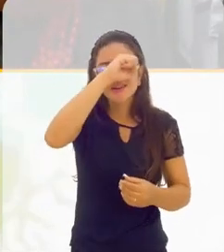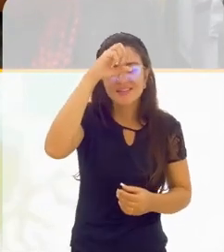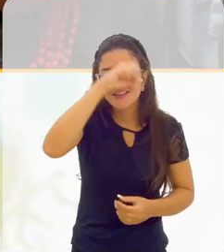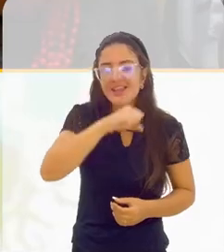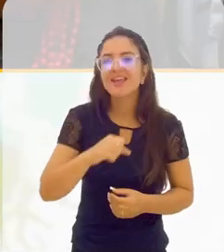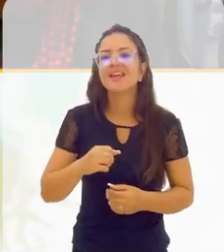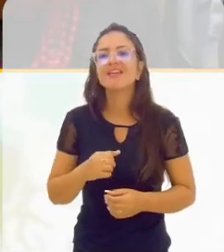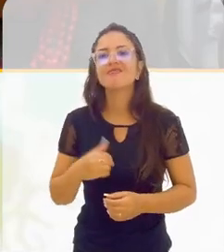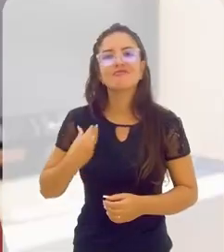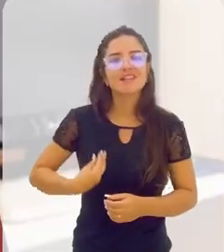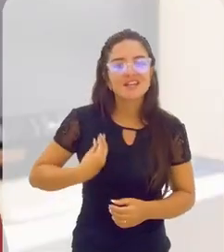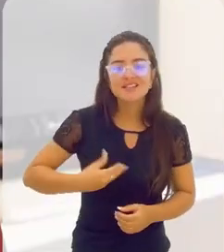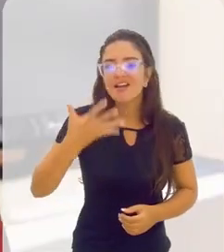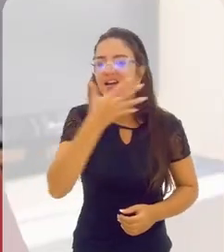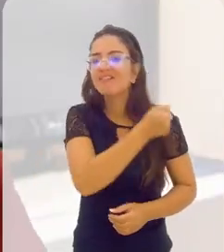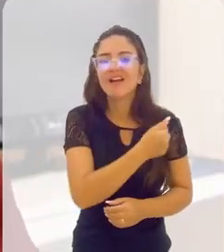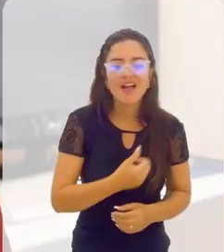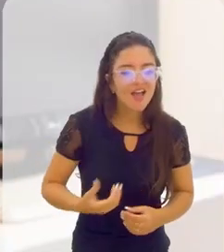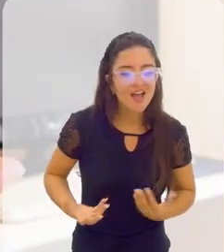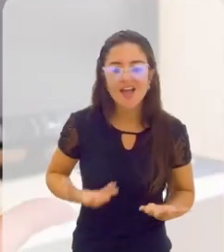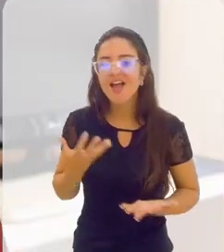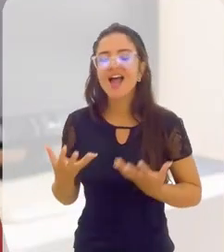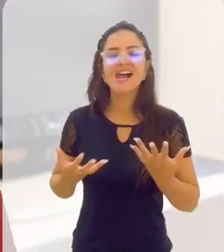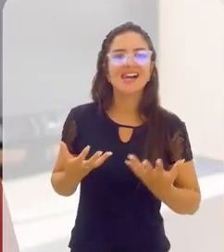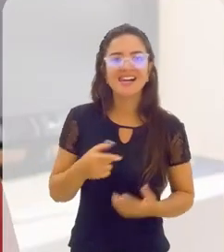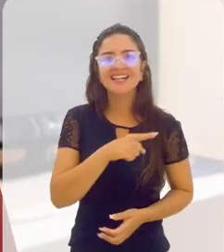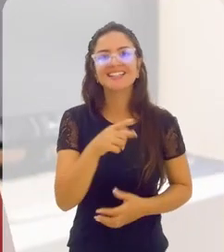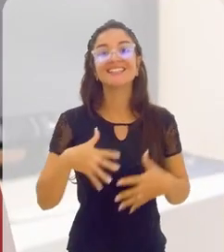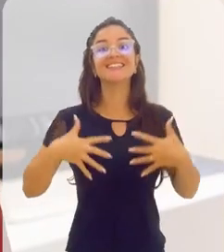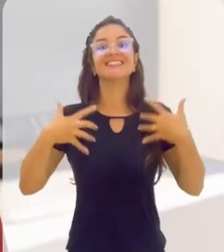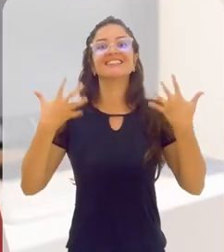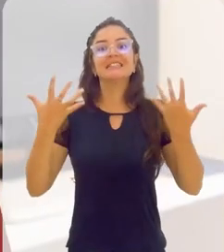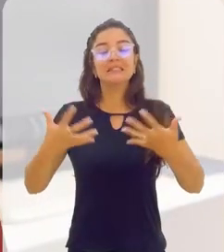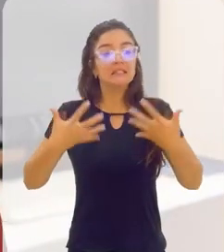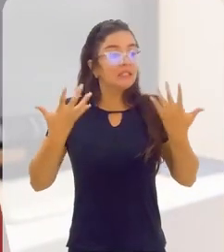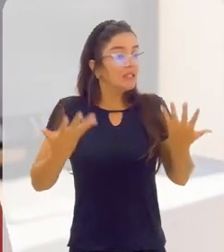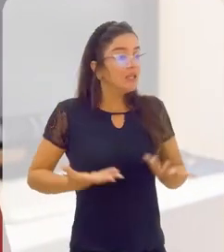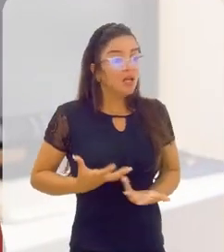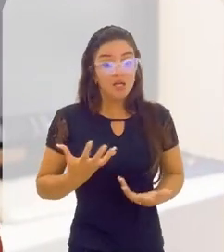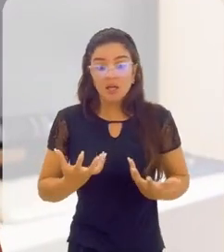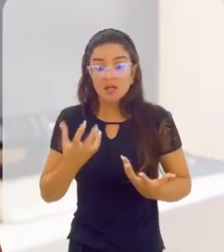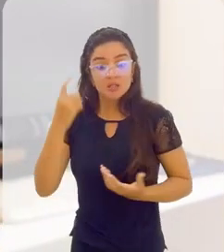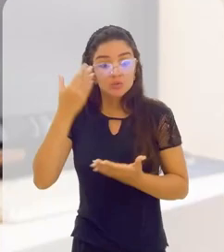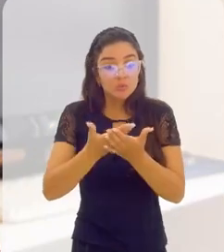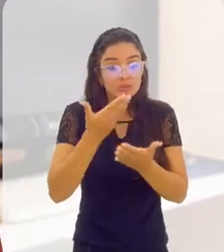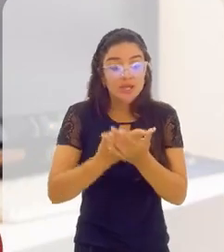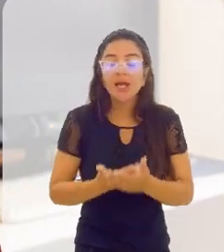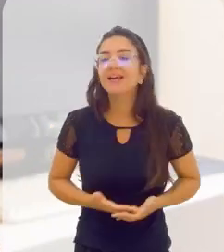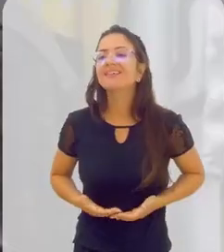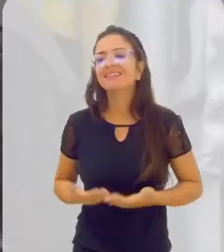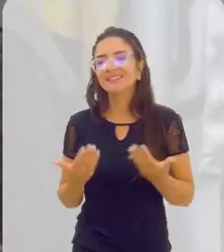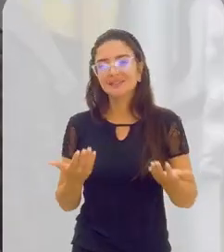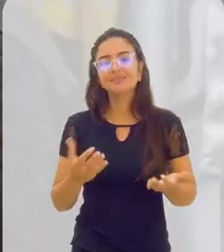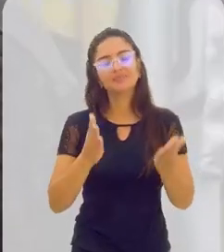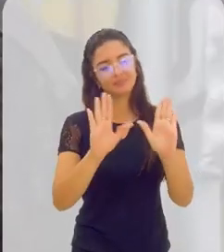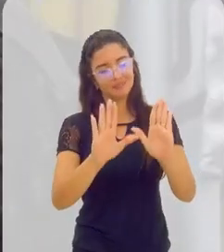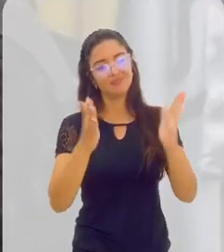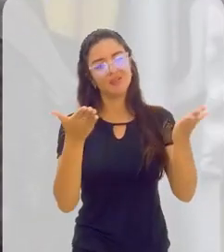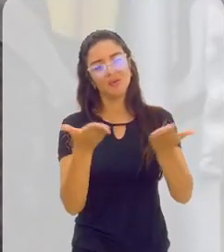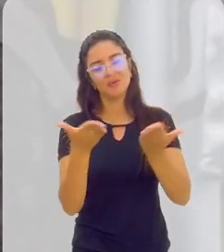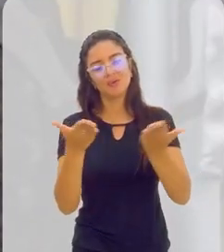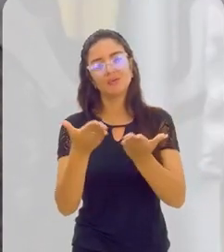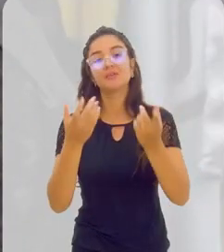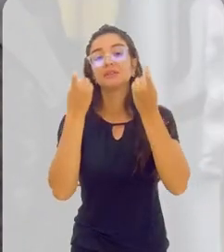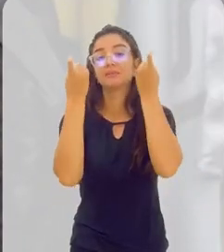eles vão salvar a vida de alguém eles vão ter essa capacidade de ajudar Entendeu agora hoje